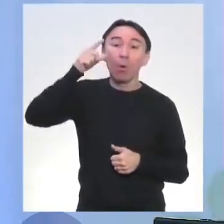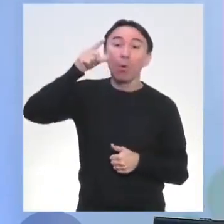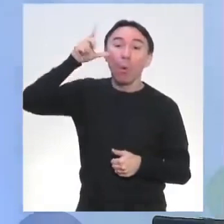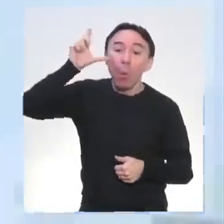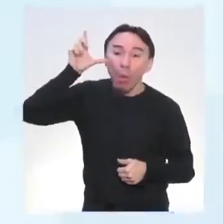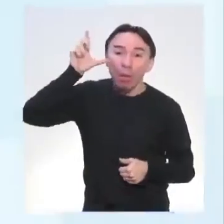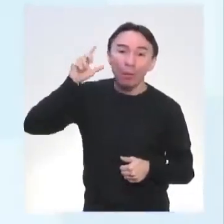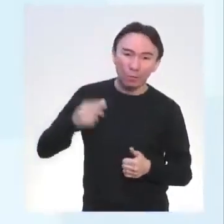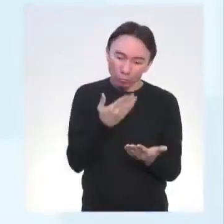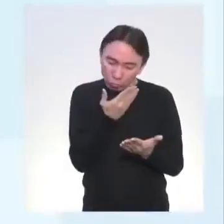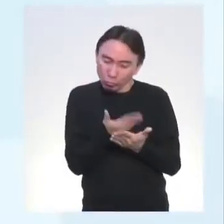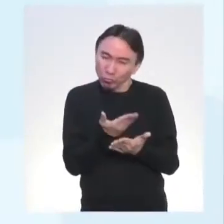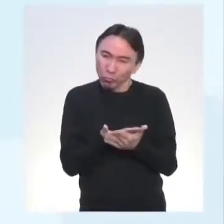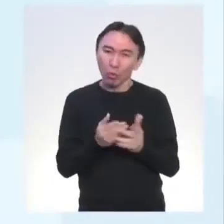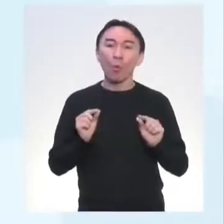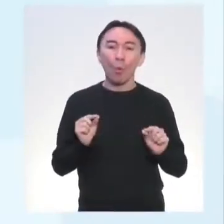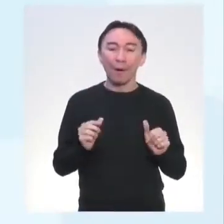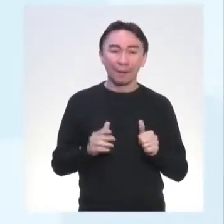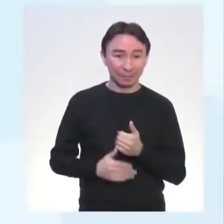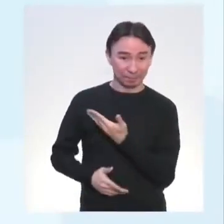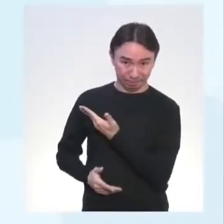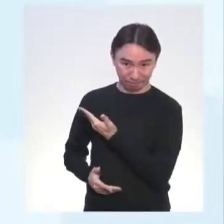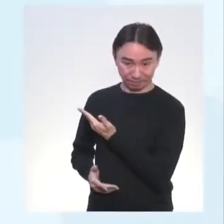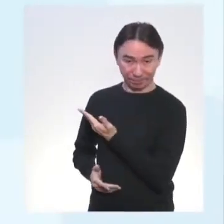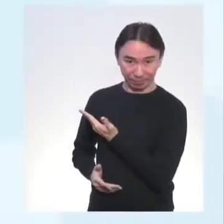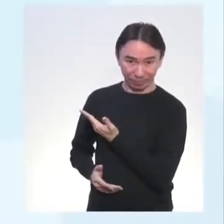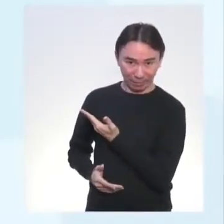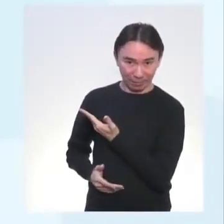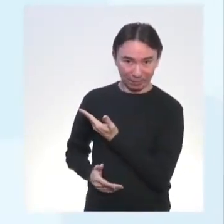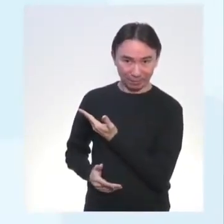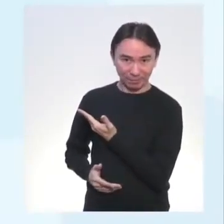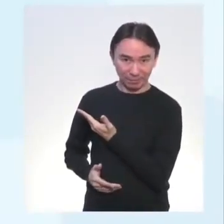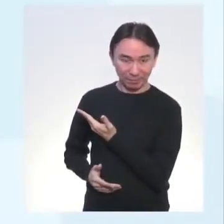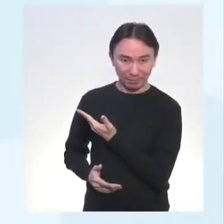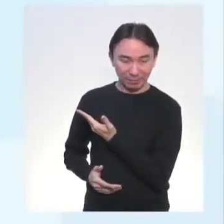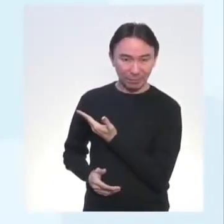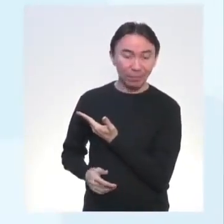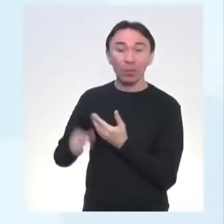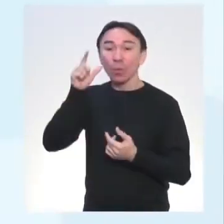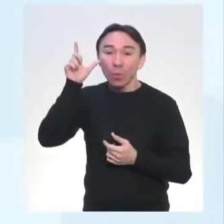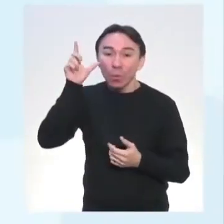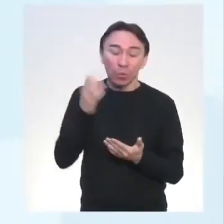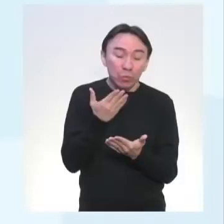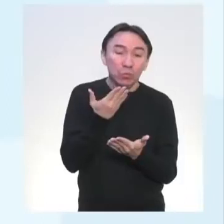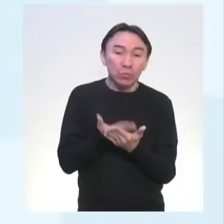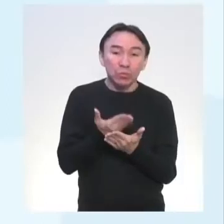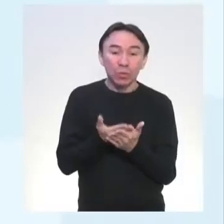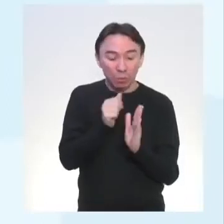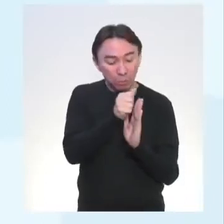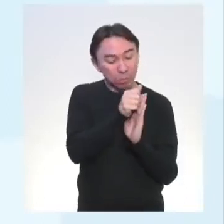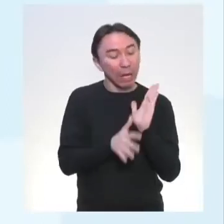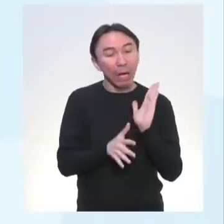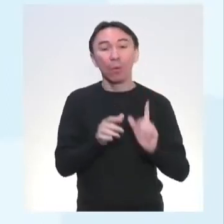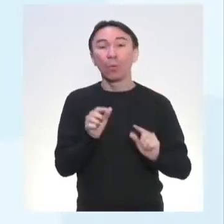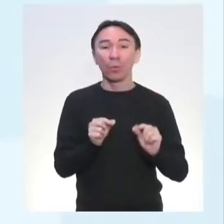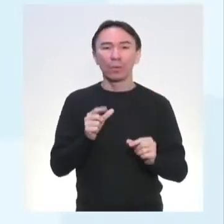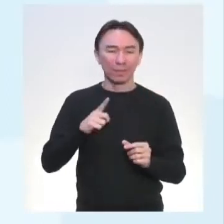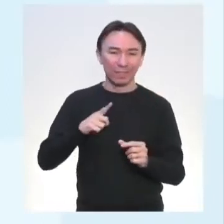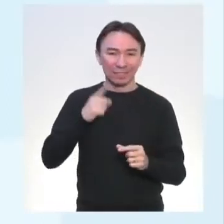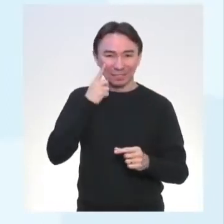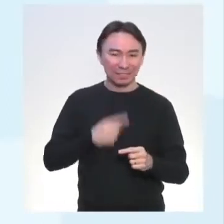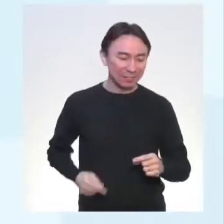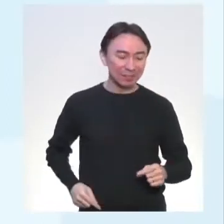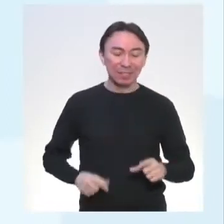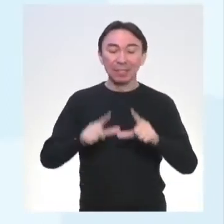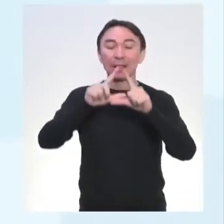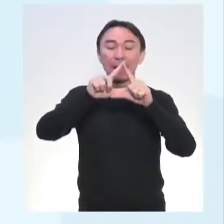gente terminou a nossa aula, uma das atividades da nossa aula de ontem, falava sobre esse triângulo, né?